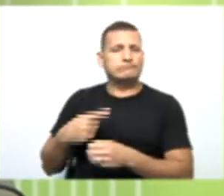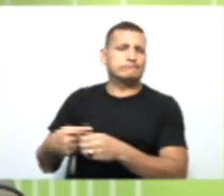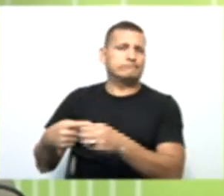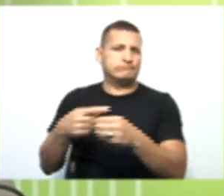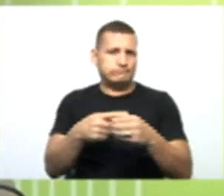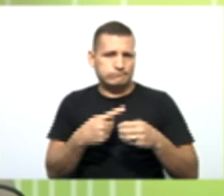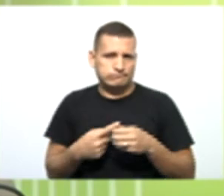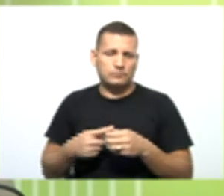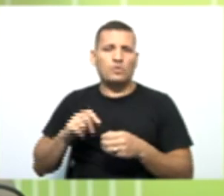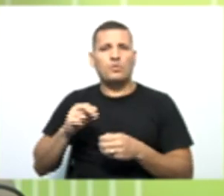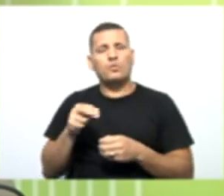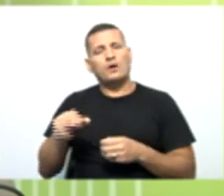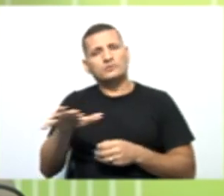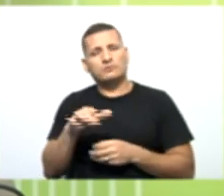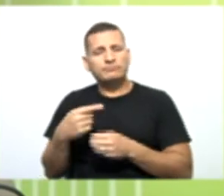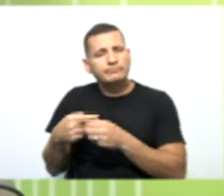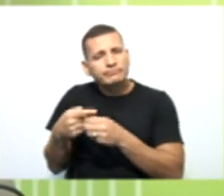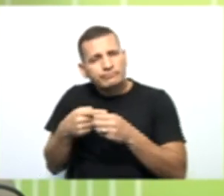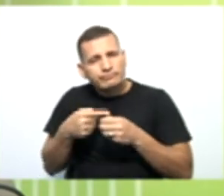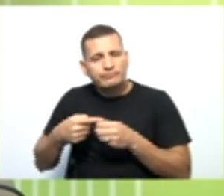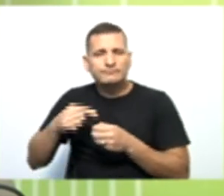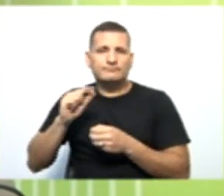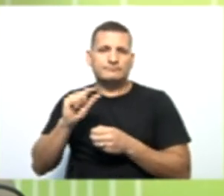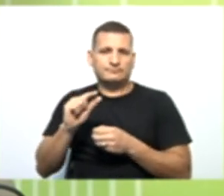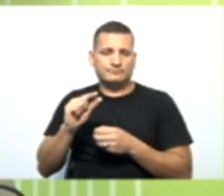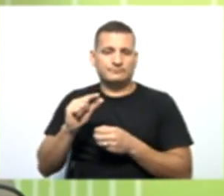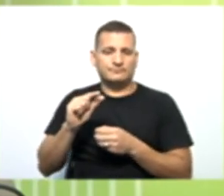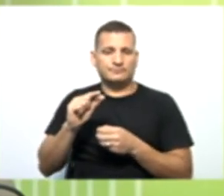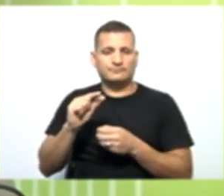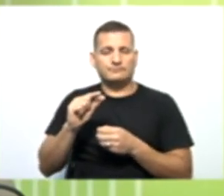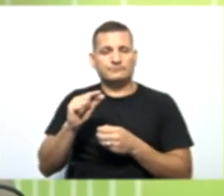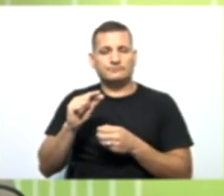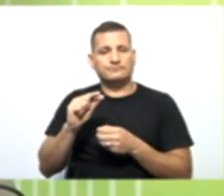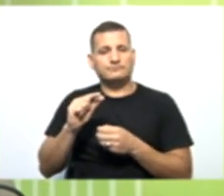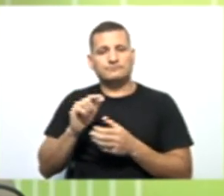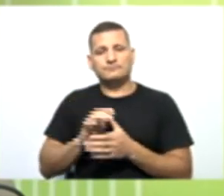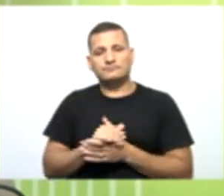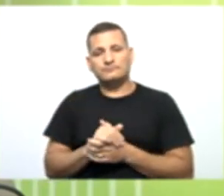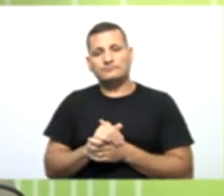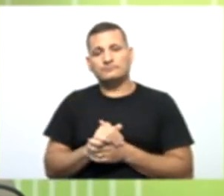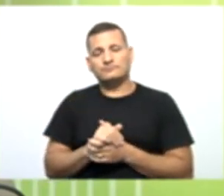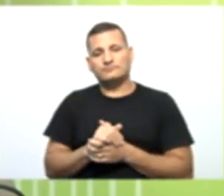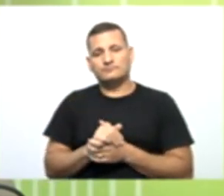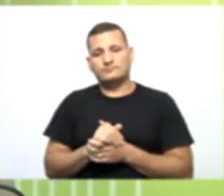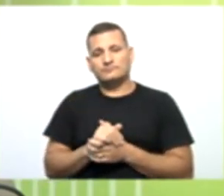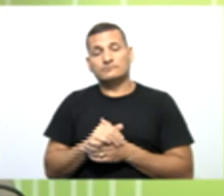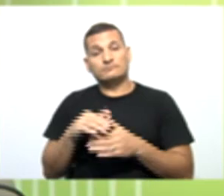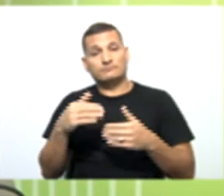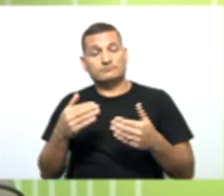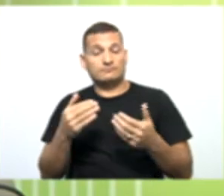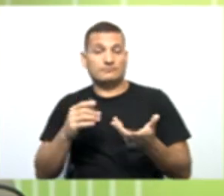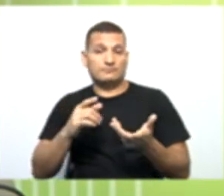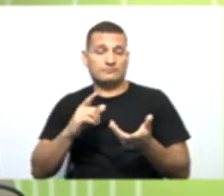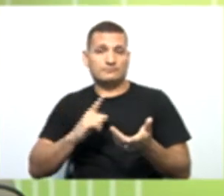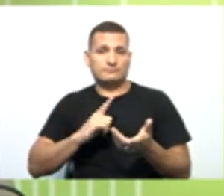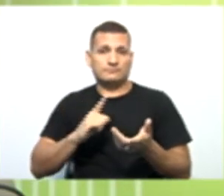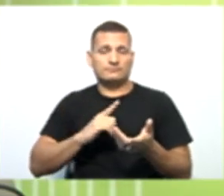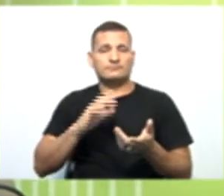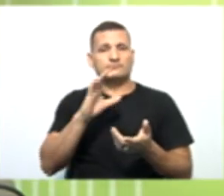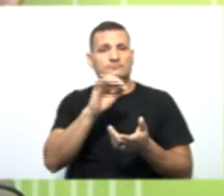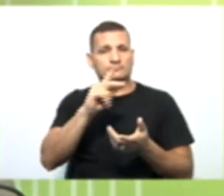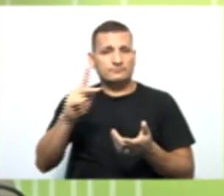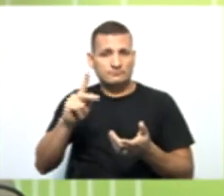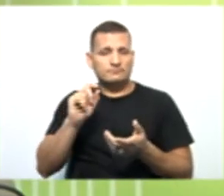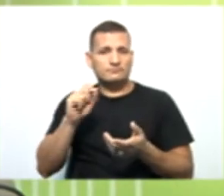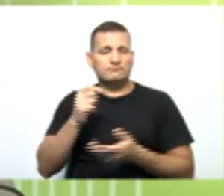ou com municípios, poucos municípios, e aí eu tenho uma cooperativa que se